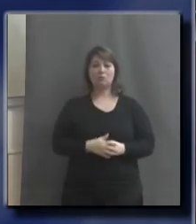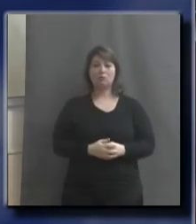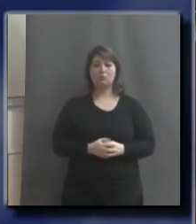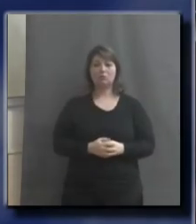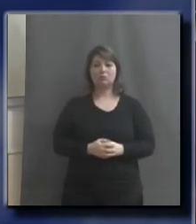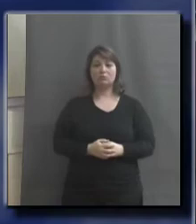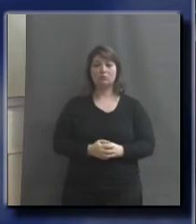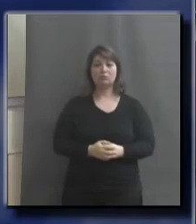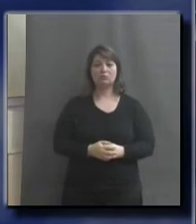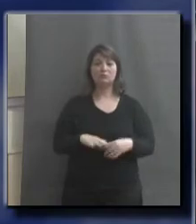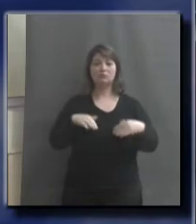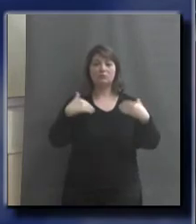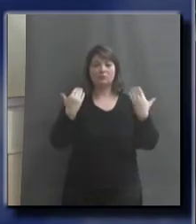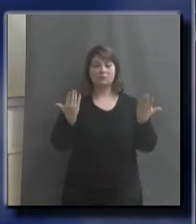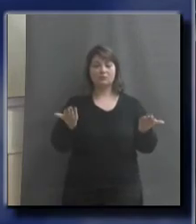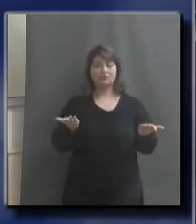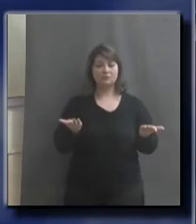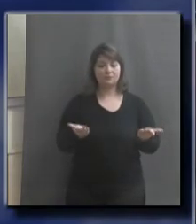Então,